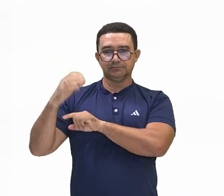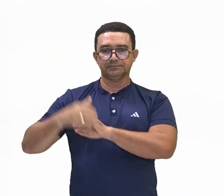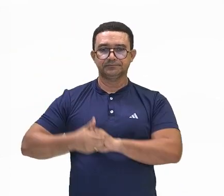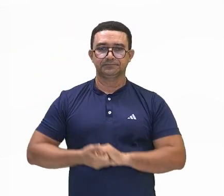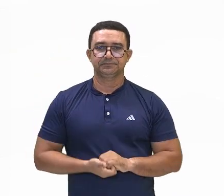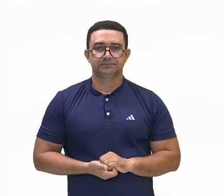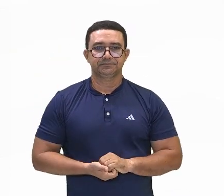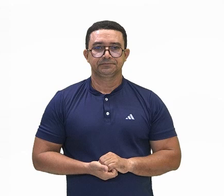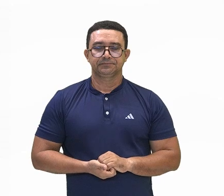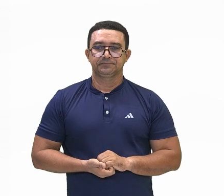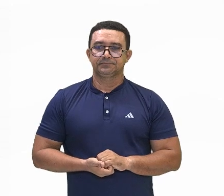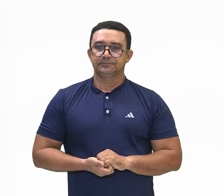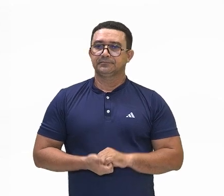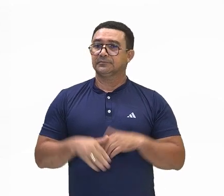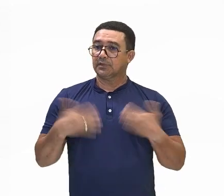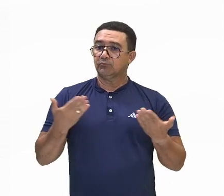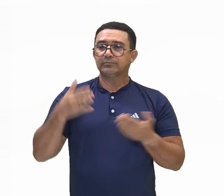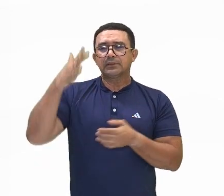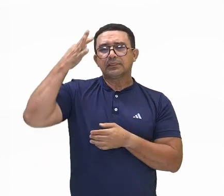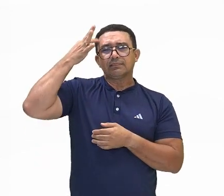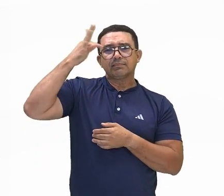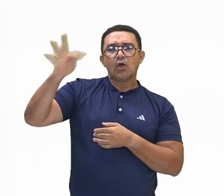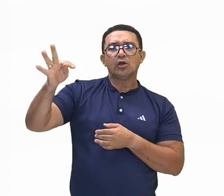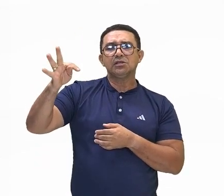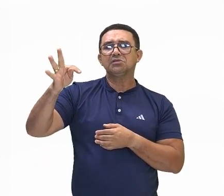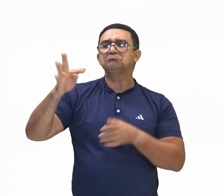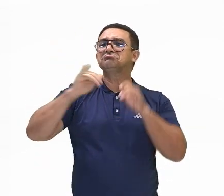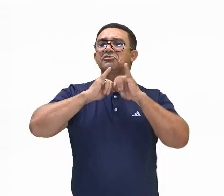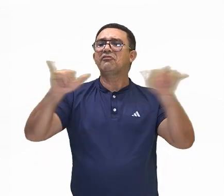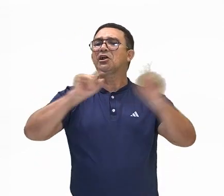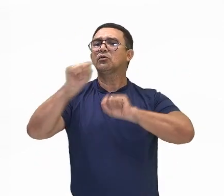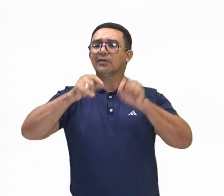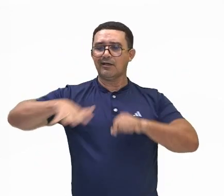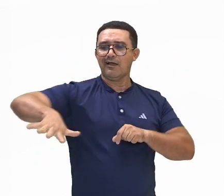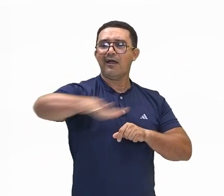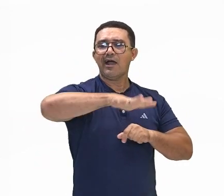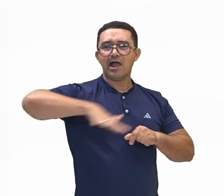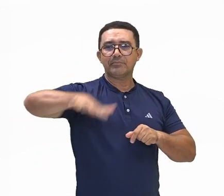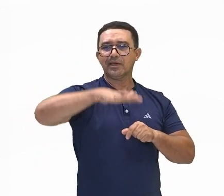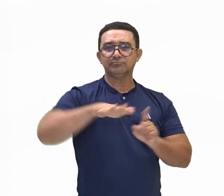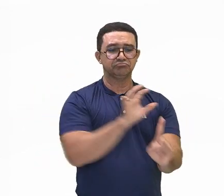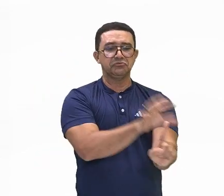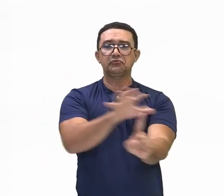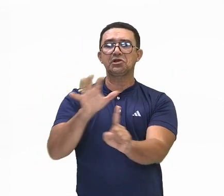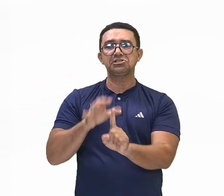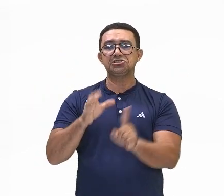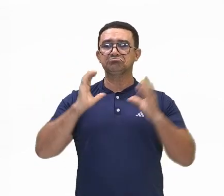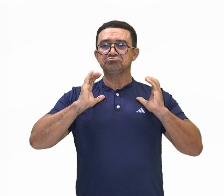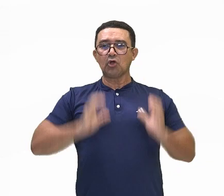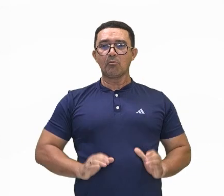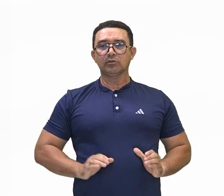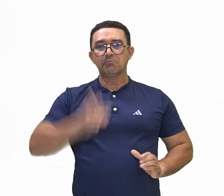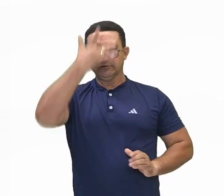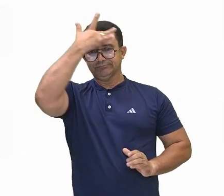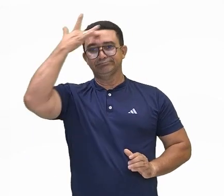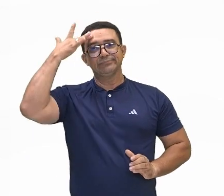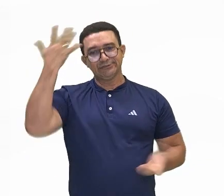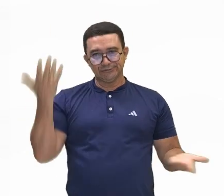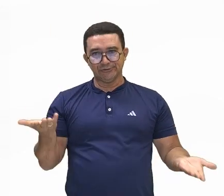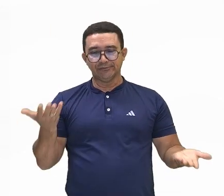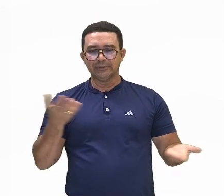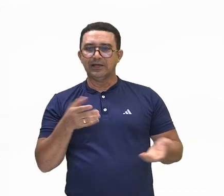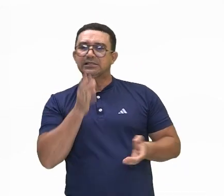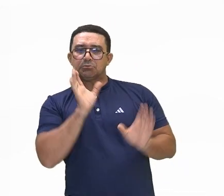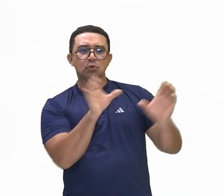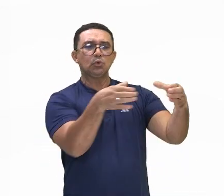do determinismo. O que essas teorias dizem? É que o ambiente influencia o nosso comportamento. Então, vamos supor que todo mundo esteja